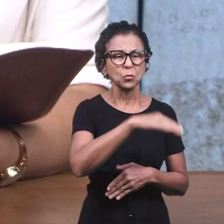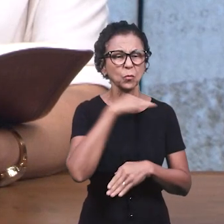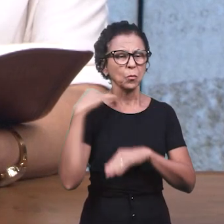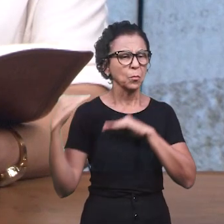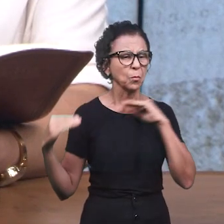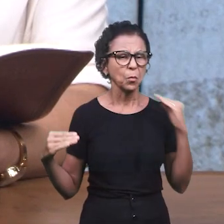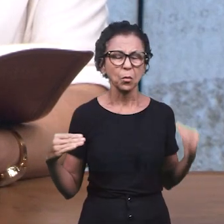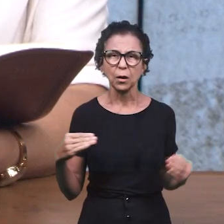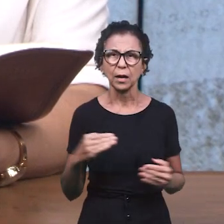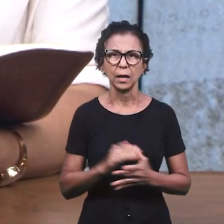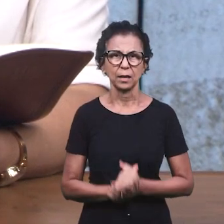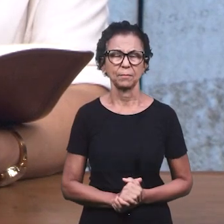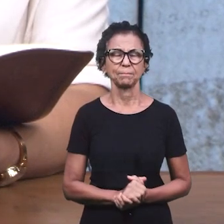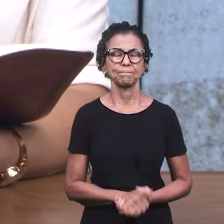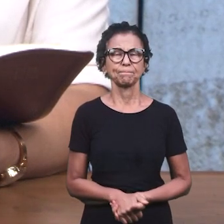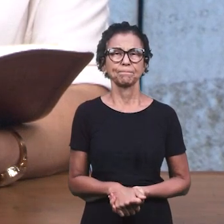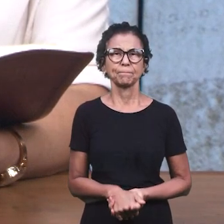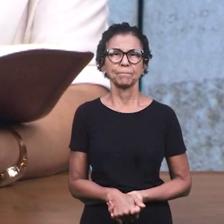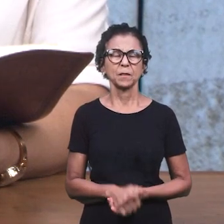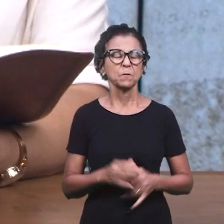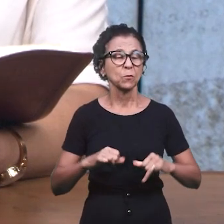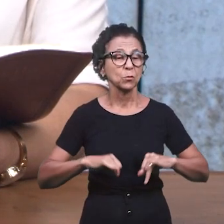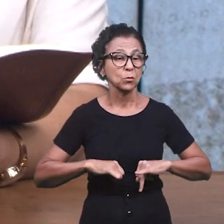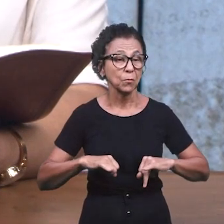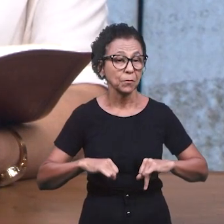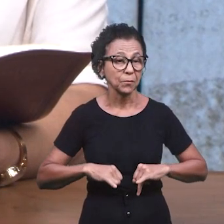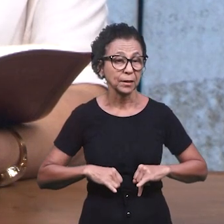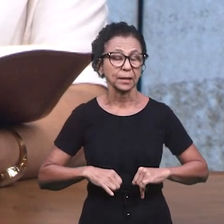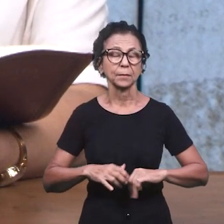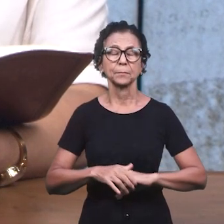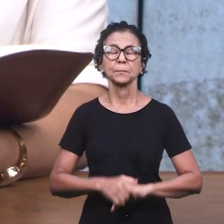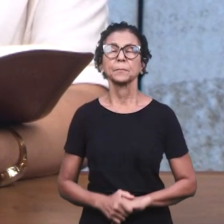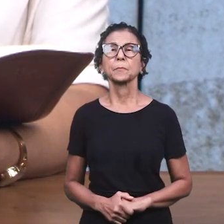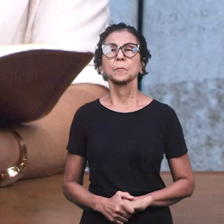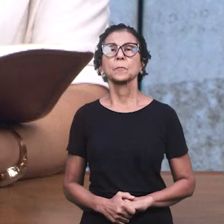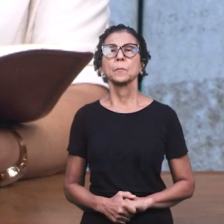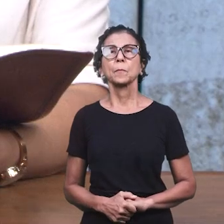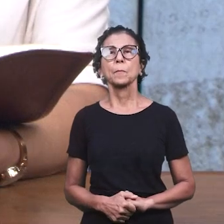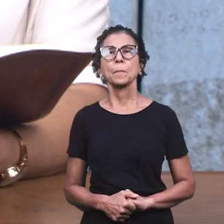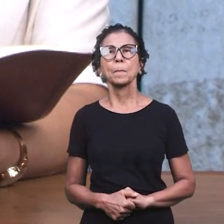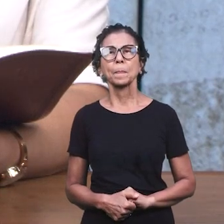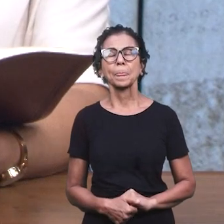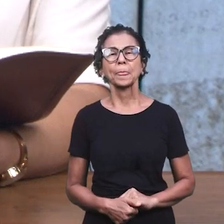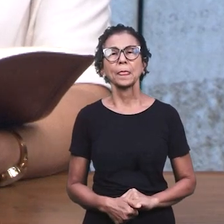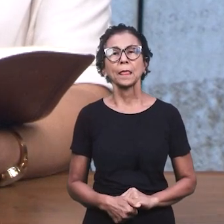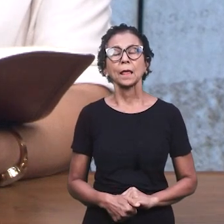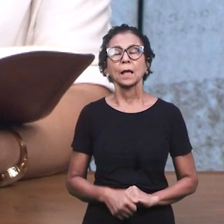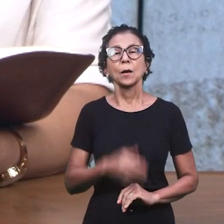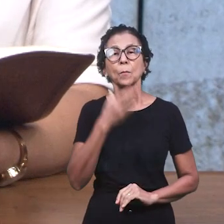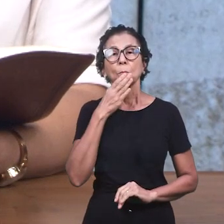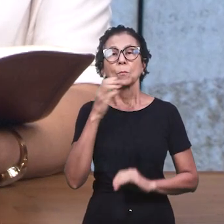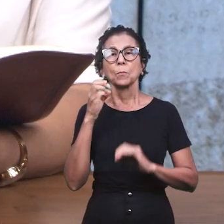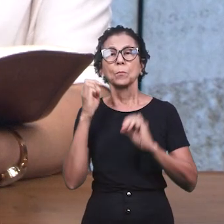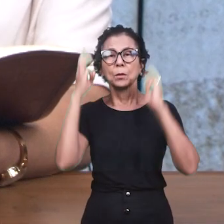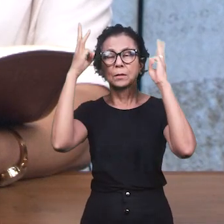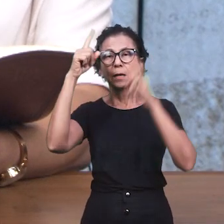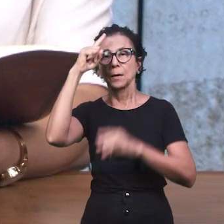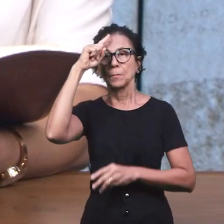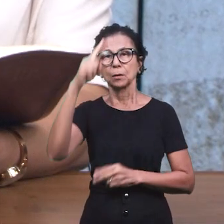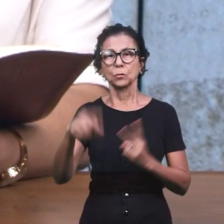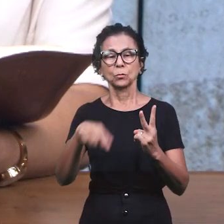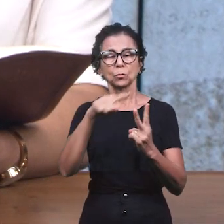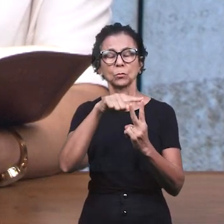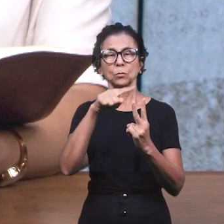aí falecerão. E os homens que Moisés mandara espiar a terra e que, voltando,